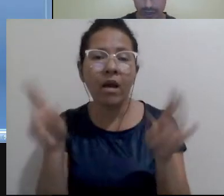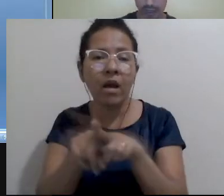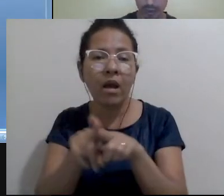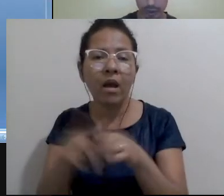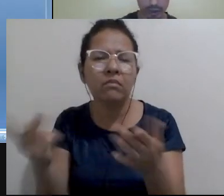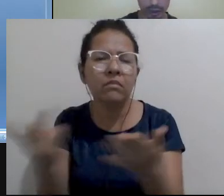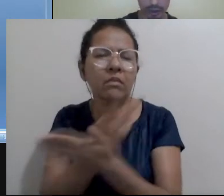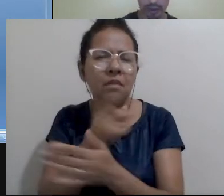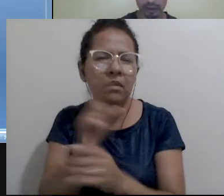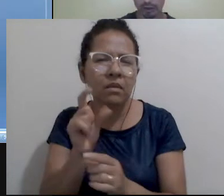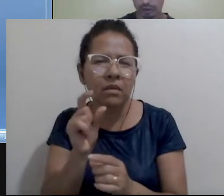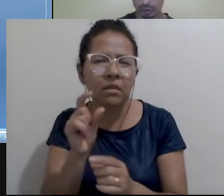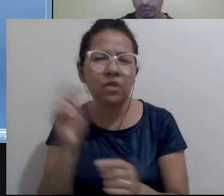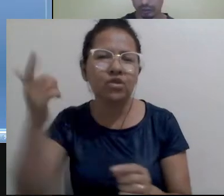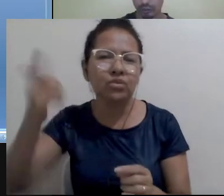agora, não é